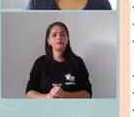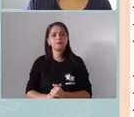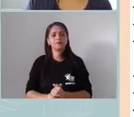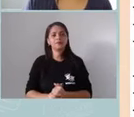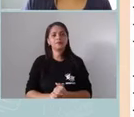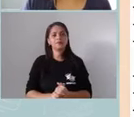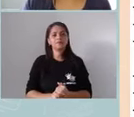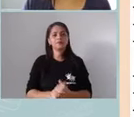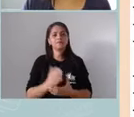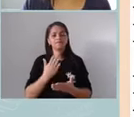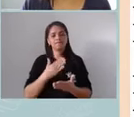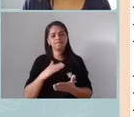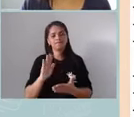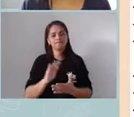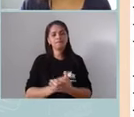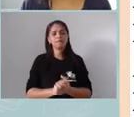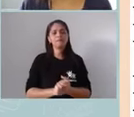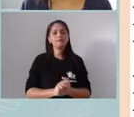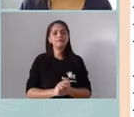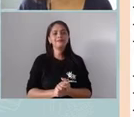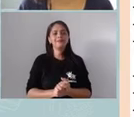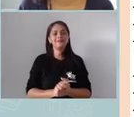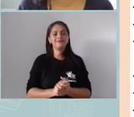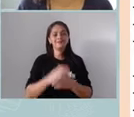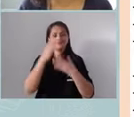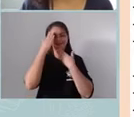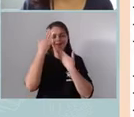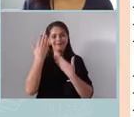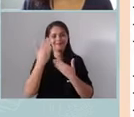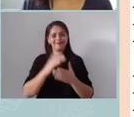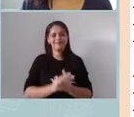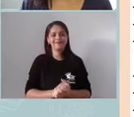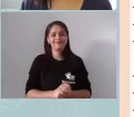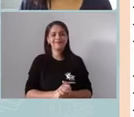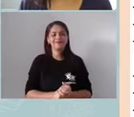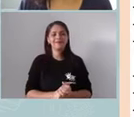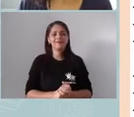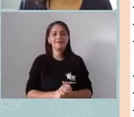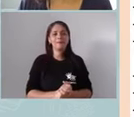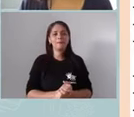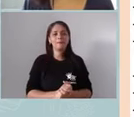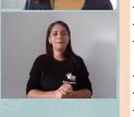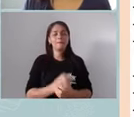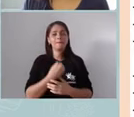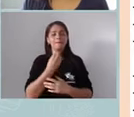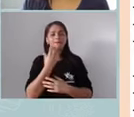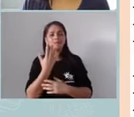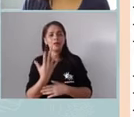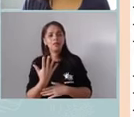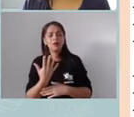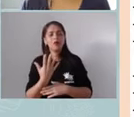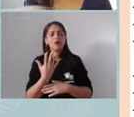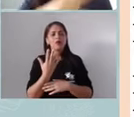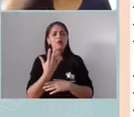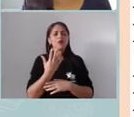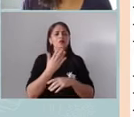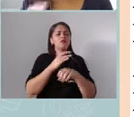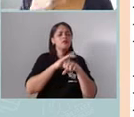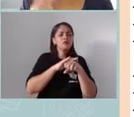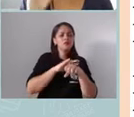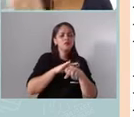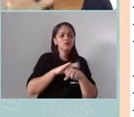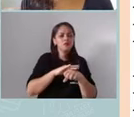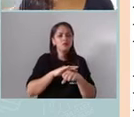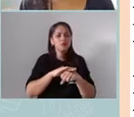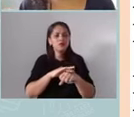Então, vamos continuar. Ok, resolvido o problema técnico. Obrigada aí. Bom... Então, vamos falar um pouquinho agora sobre... Então, eu passei